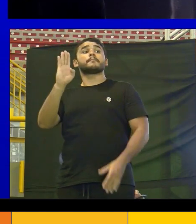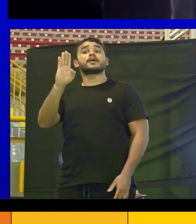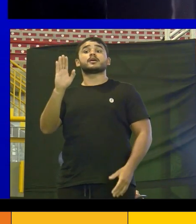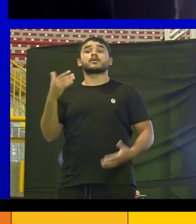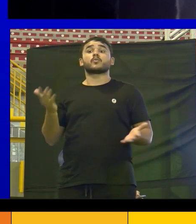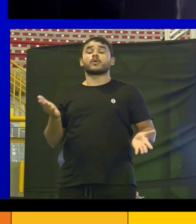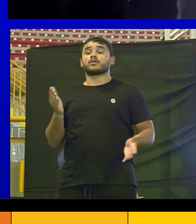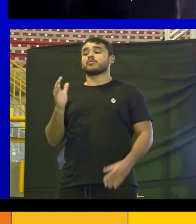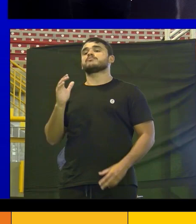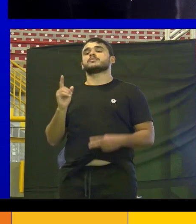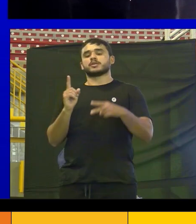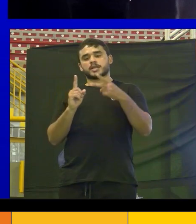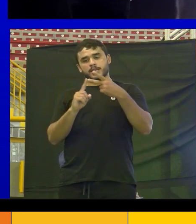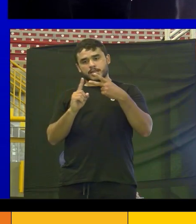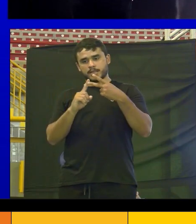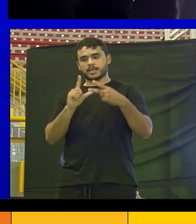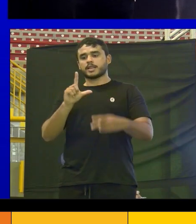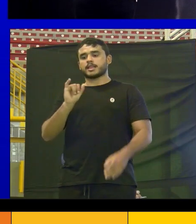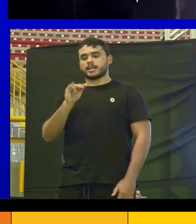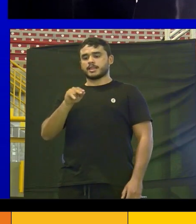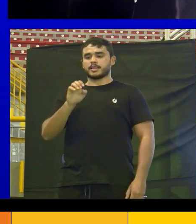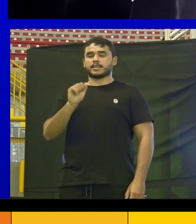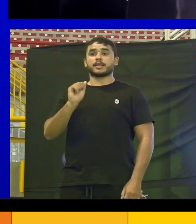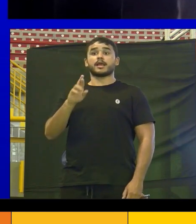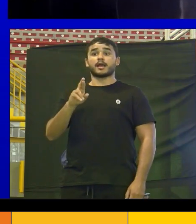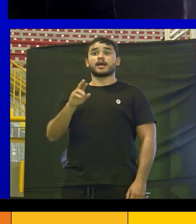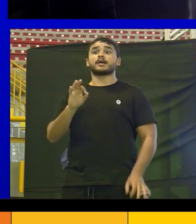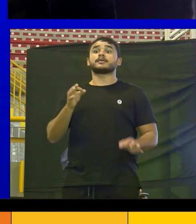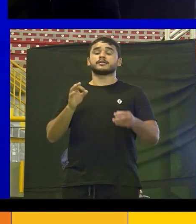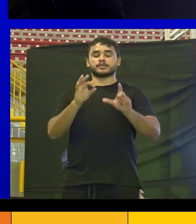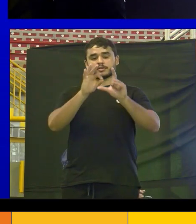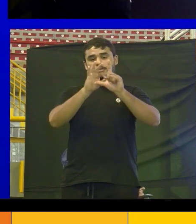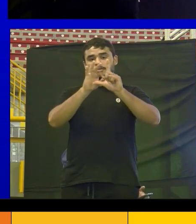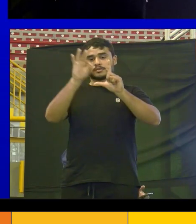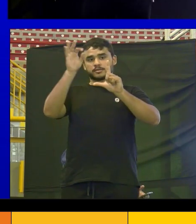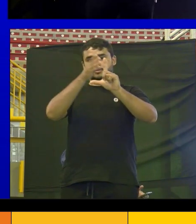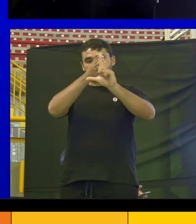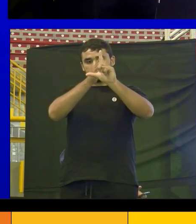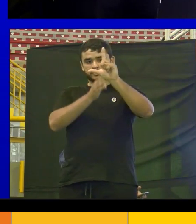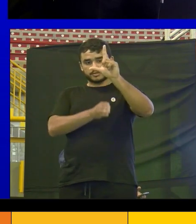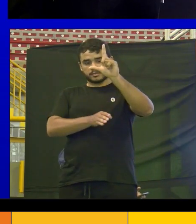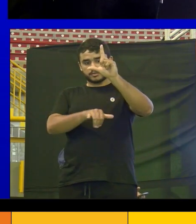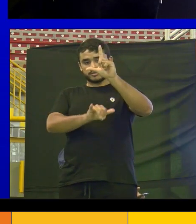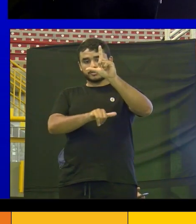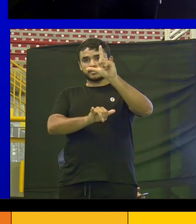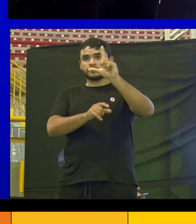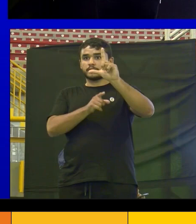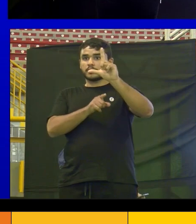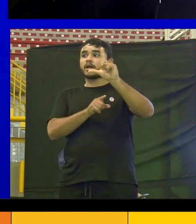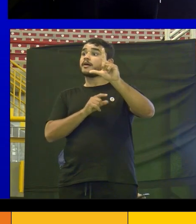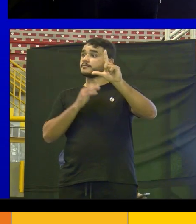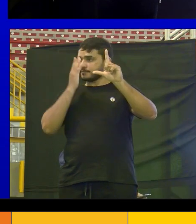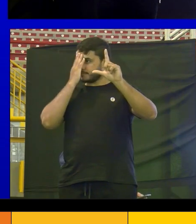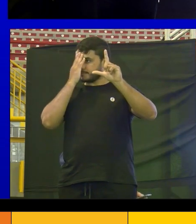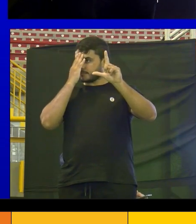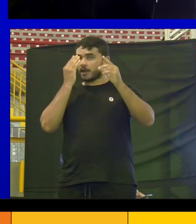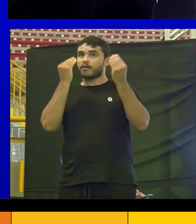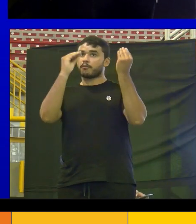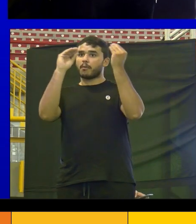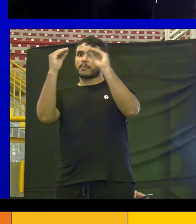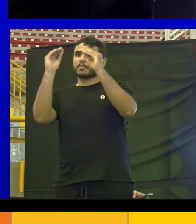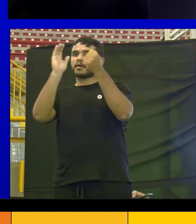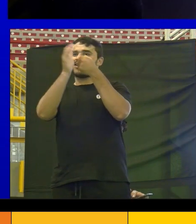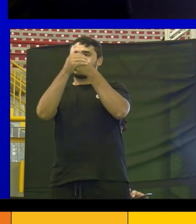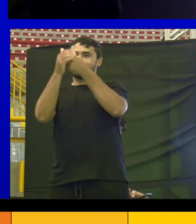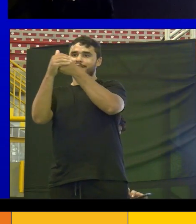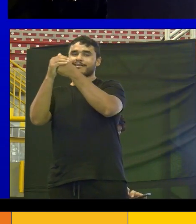Coeficiente linear. E o que é o coeficiente linear? É o ponto que a reta toca o eixo Y. Certinho?